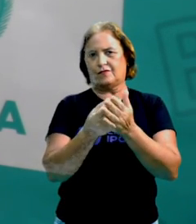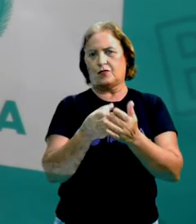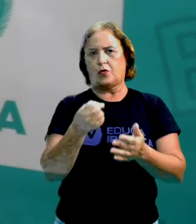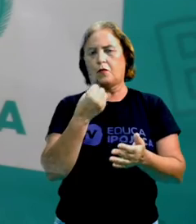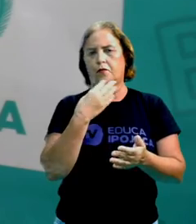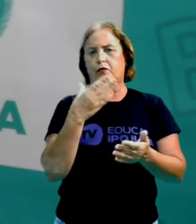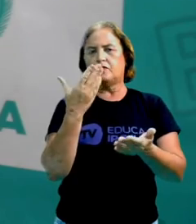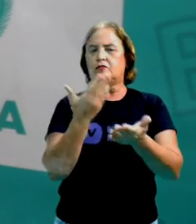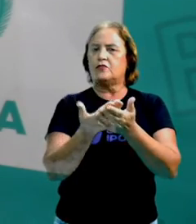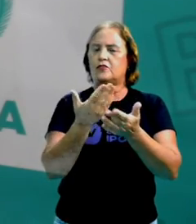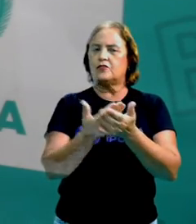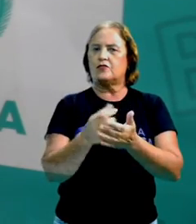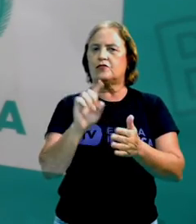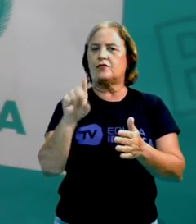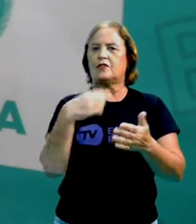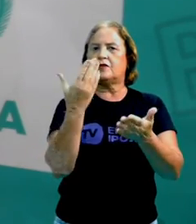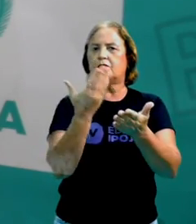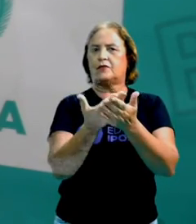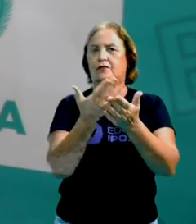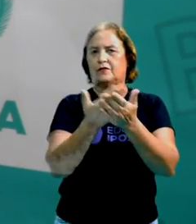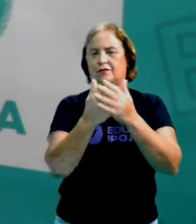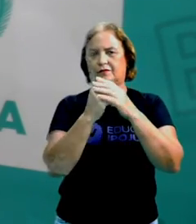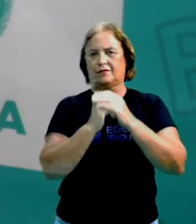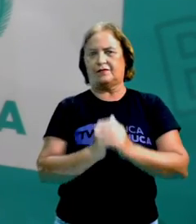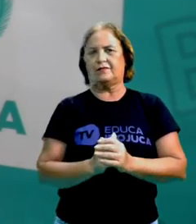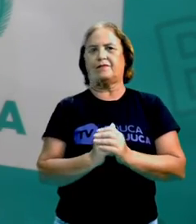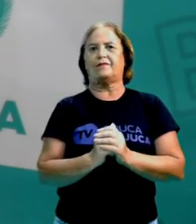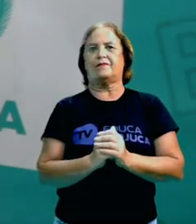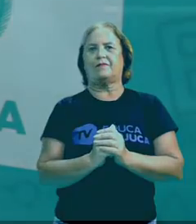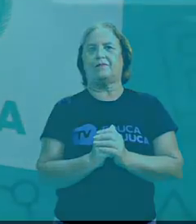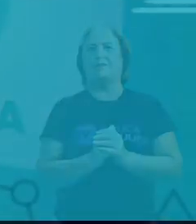todos e até a próxima aula